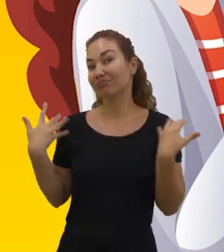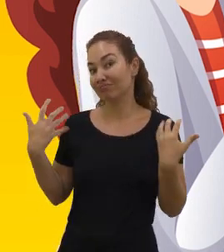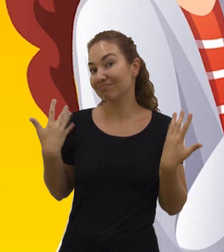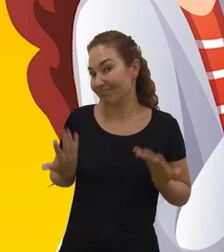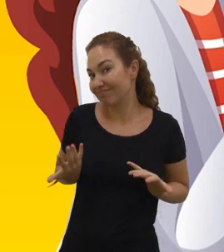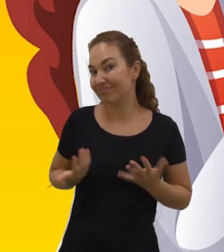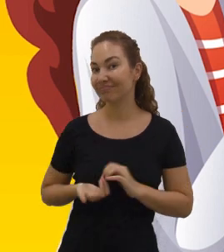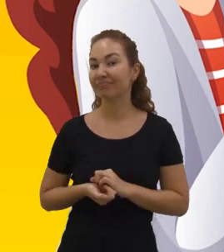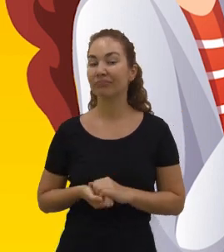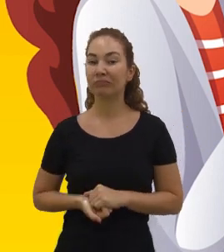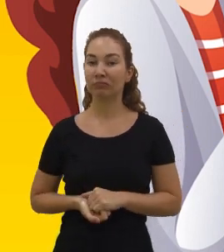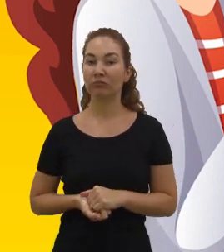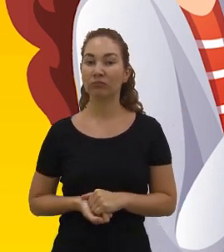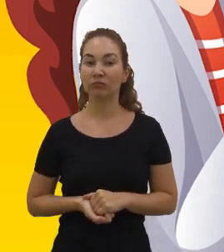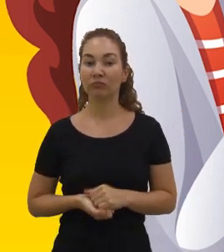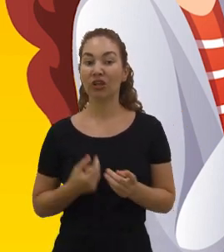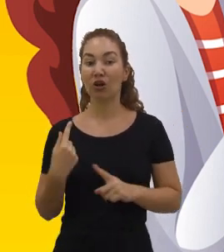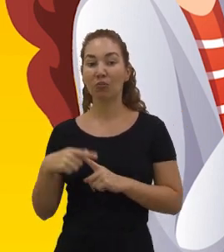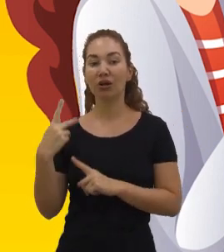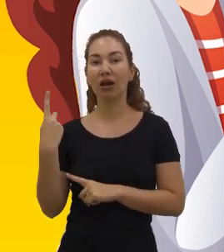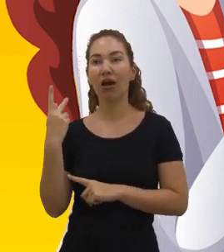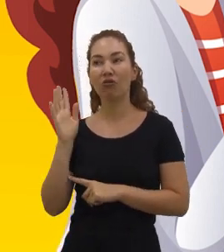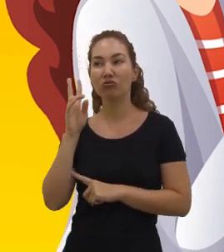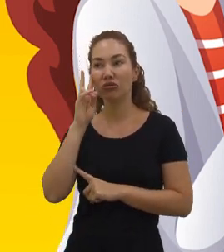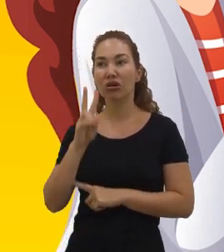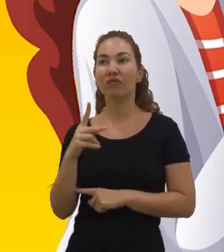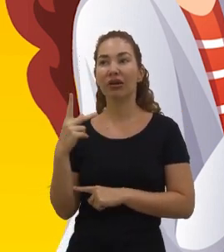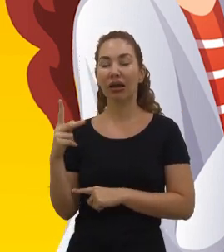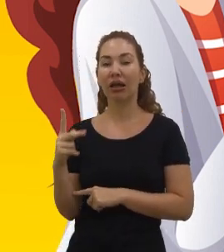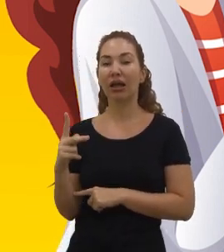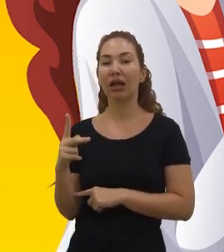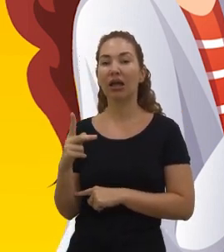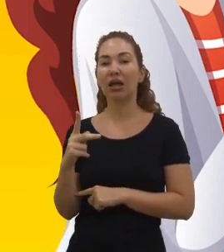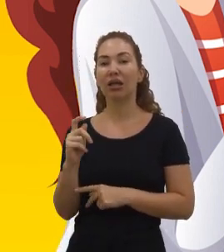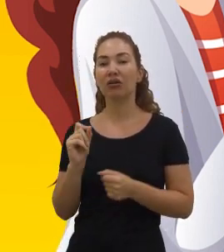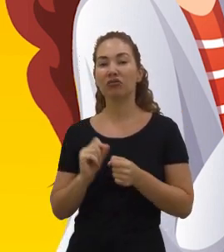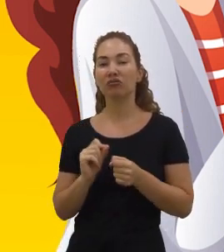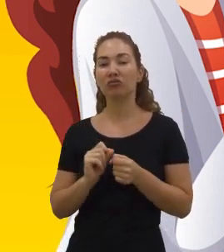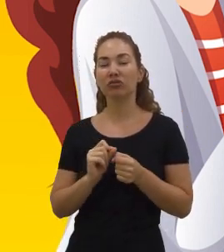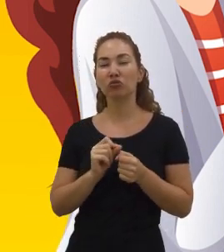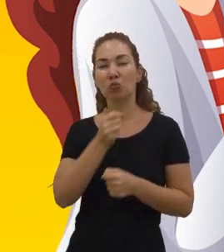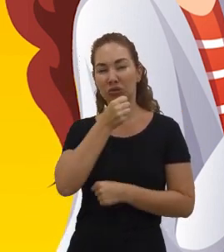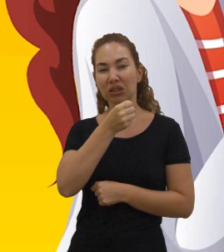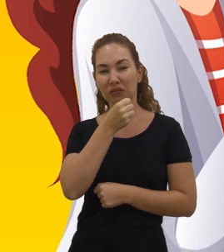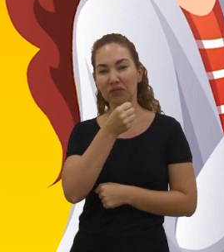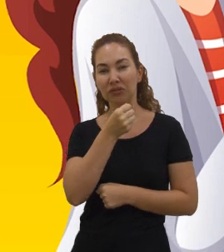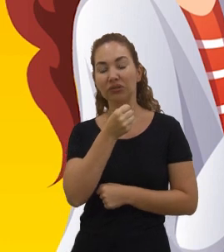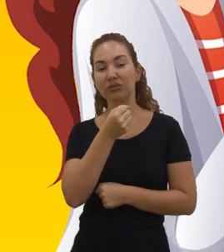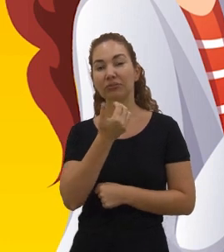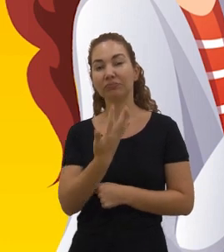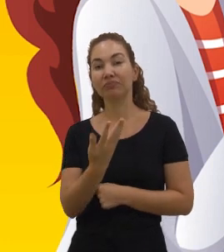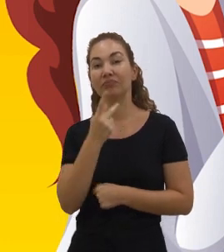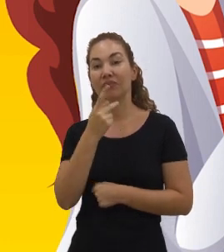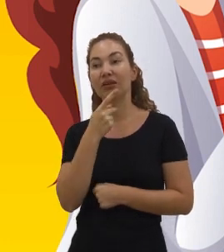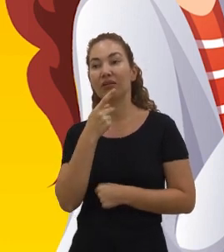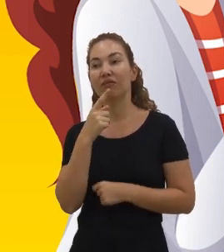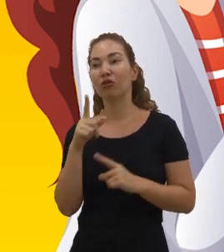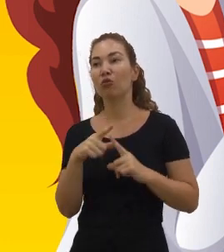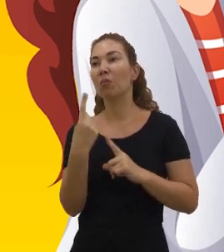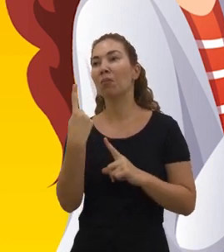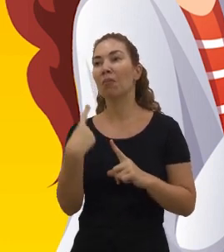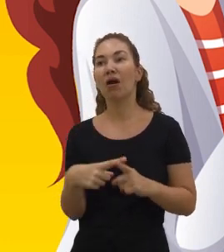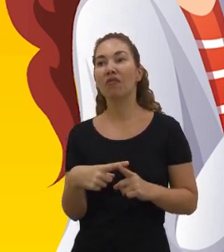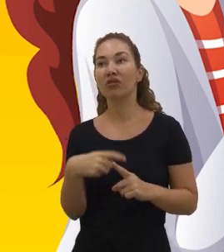talvez. Porque eu já vi também, ele foi numa entrevista e ele falou, acho que, tipo, uma vez